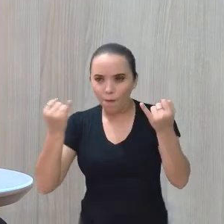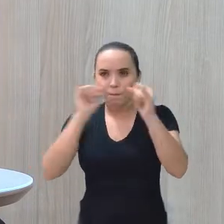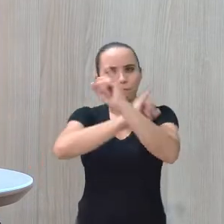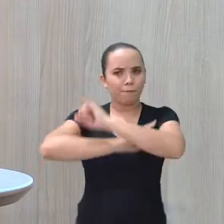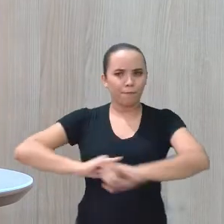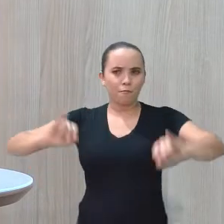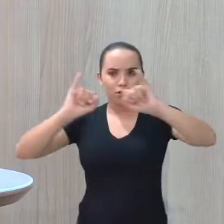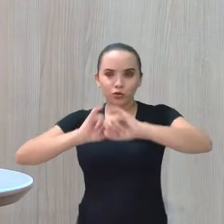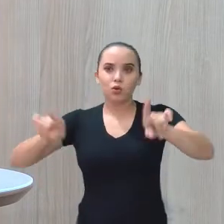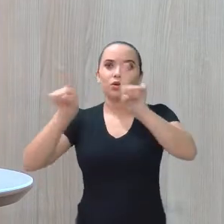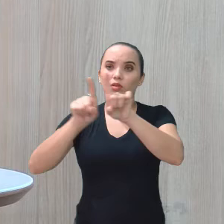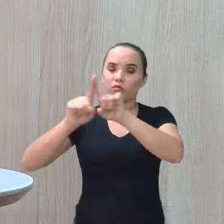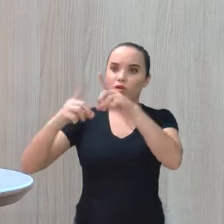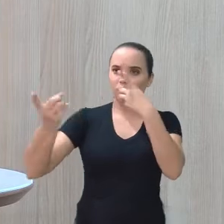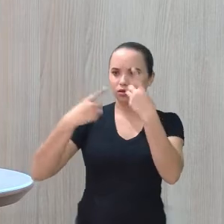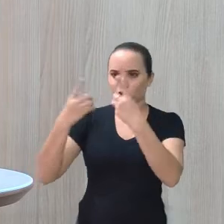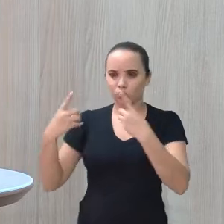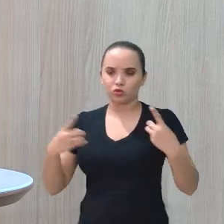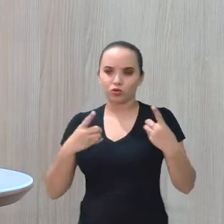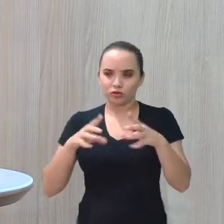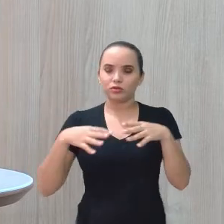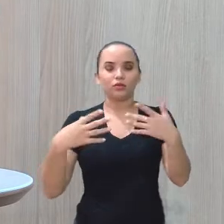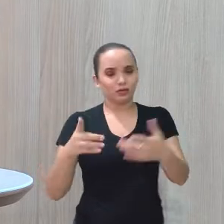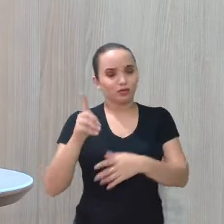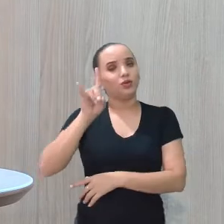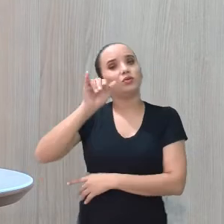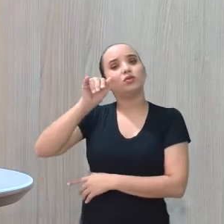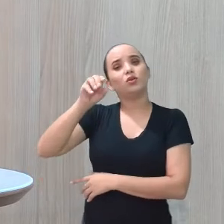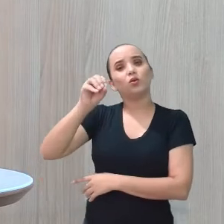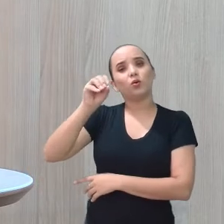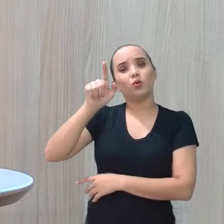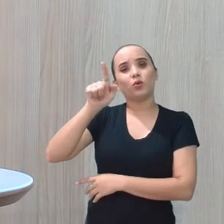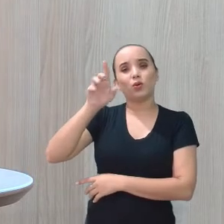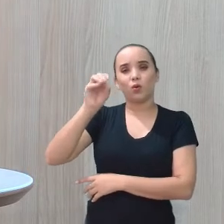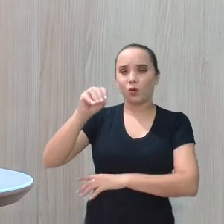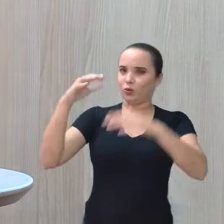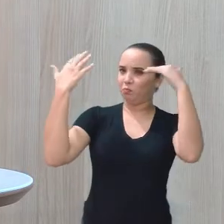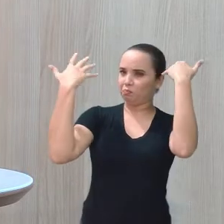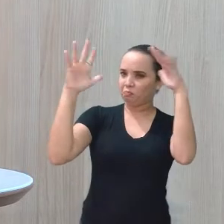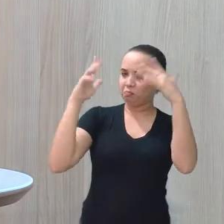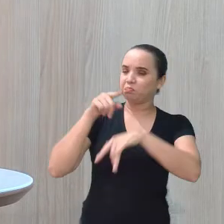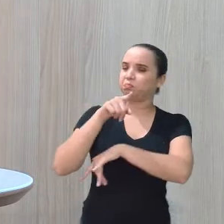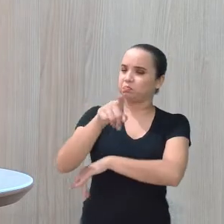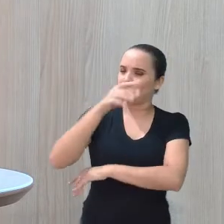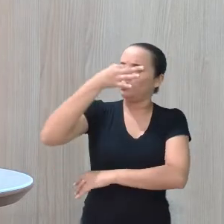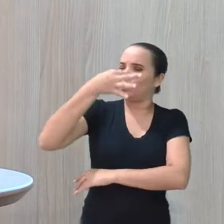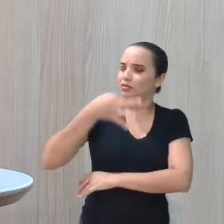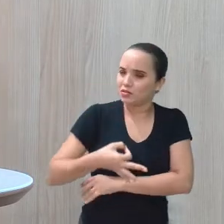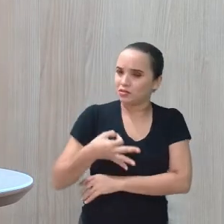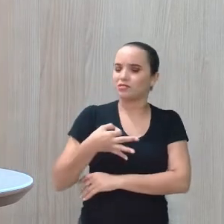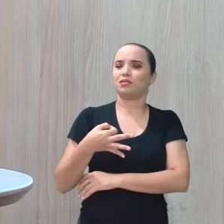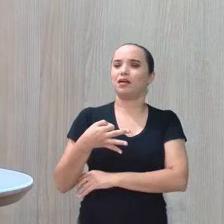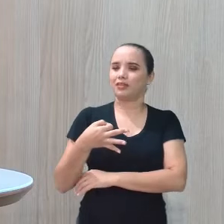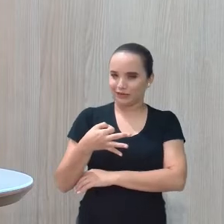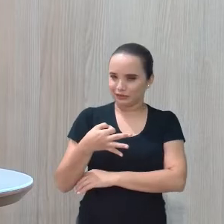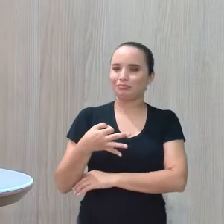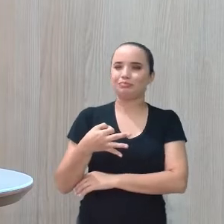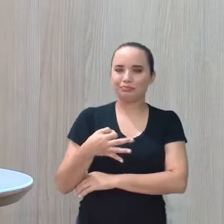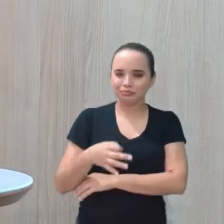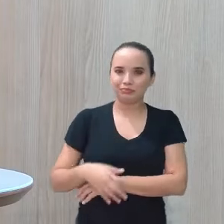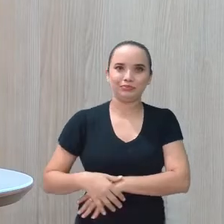dessa informação. Então, Diogo, você está certíssimo. Parabéns para você. Aluno que nota 5 estrelas. Ó, palmas para